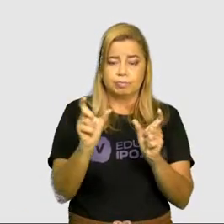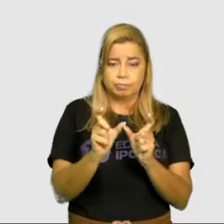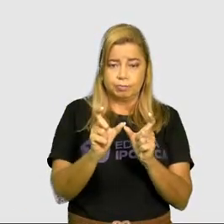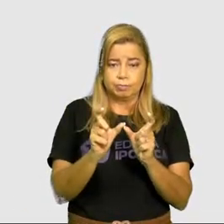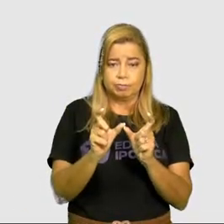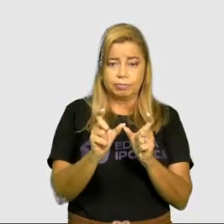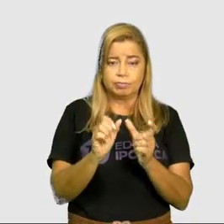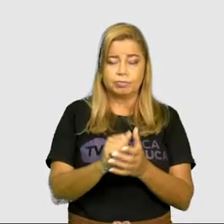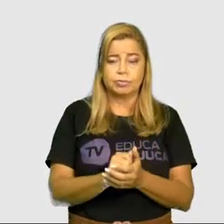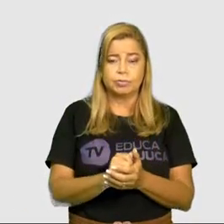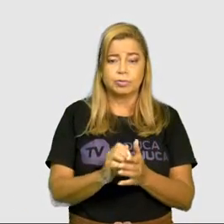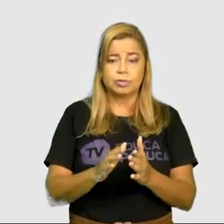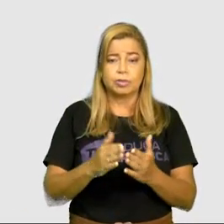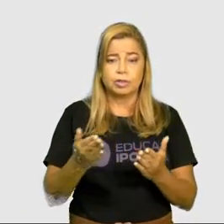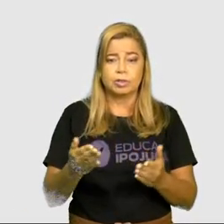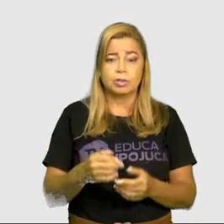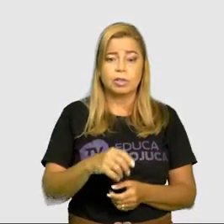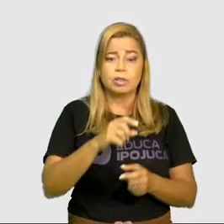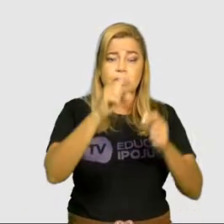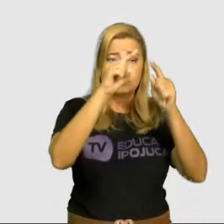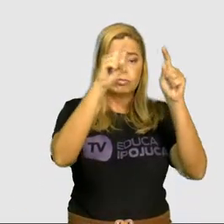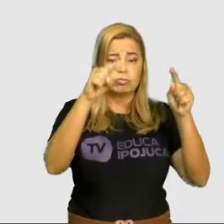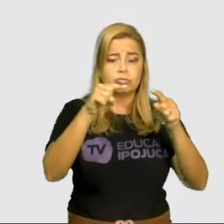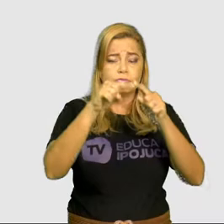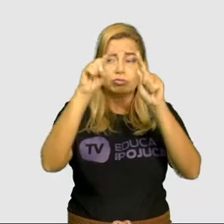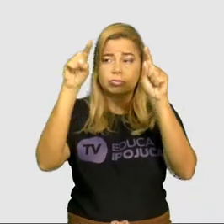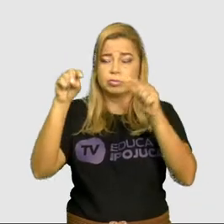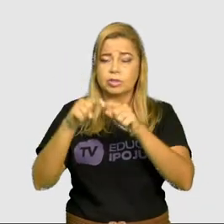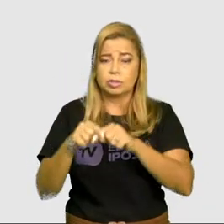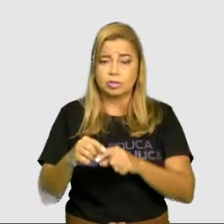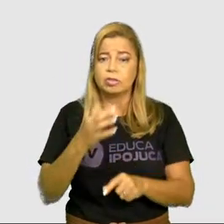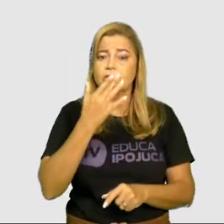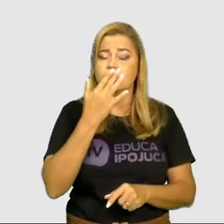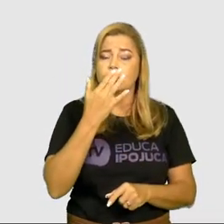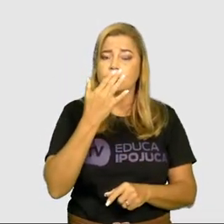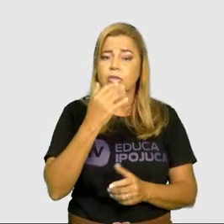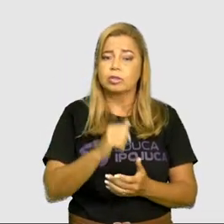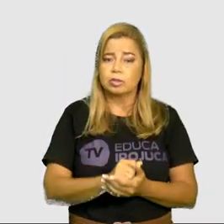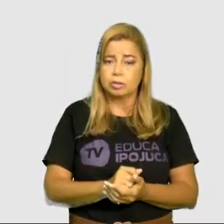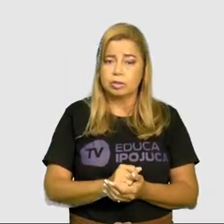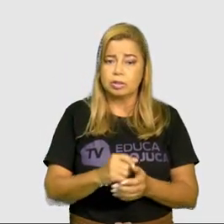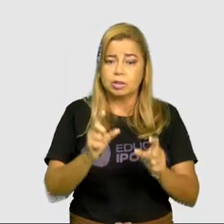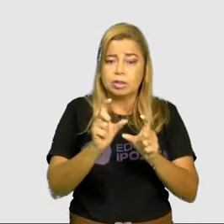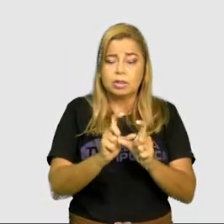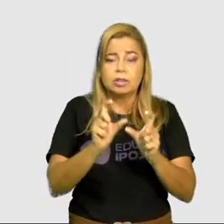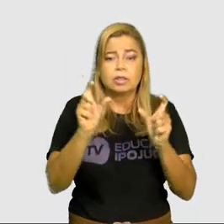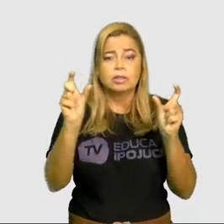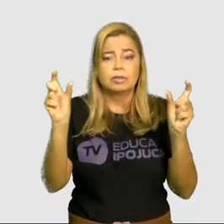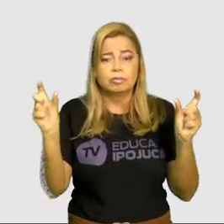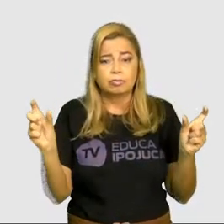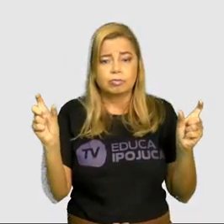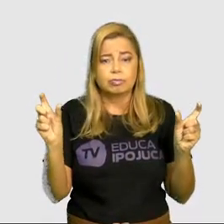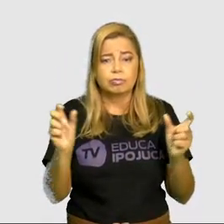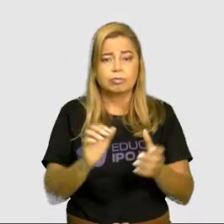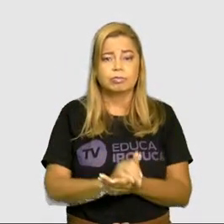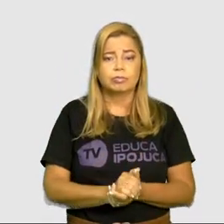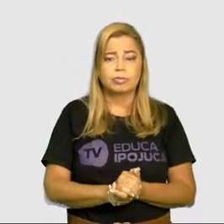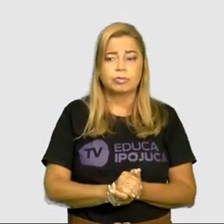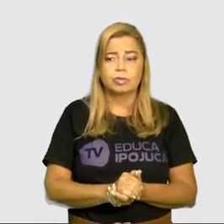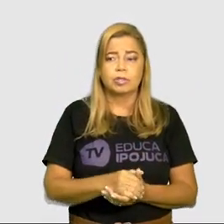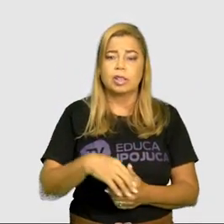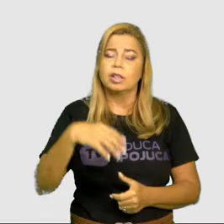nas fitinhas coloridas ele já tá B composto e você tá vendo